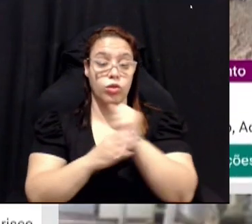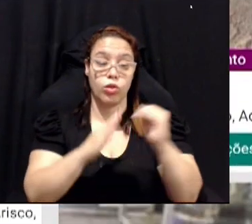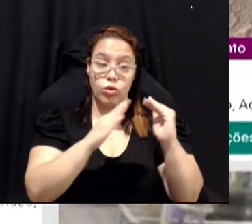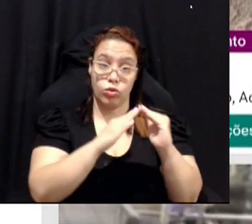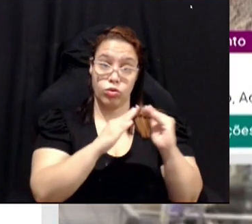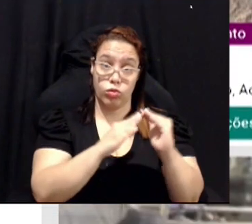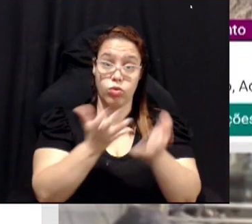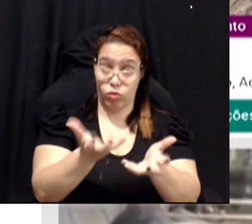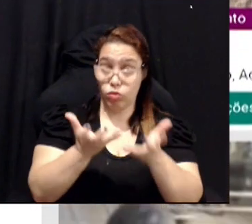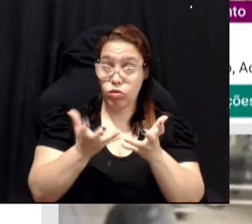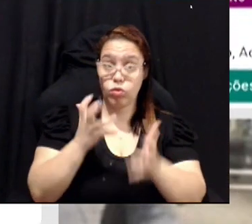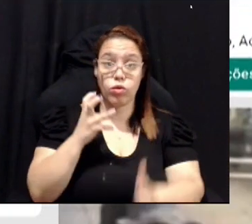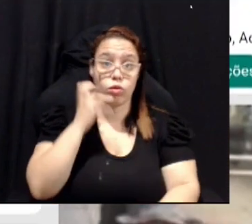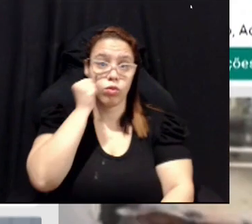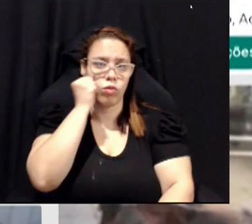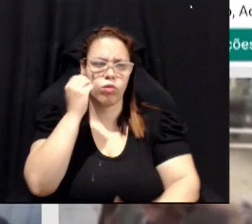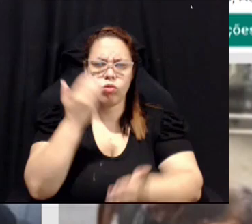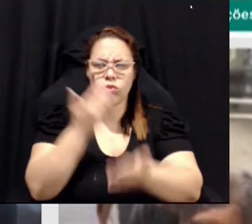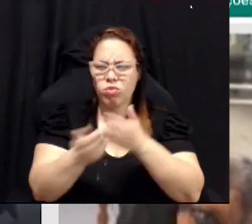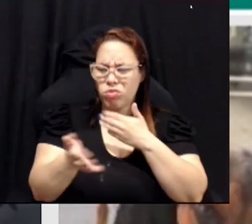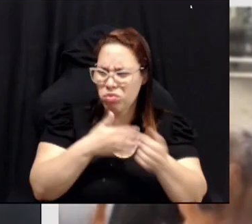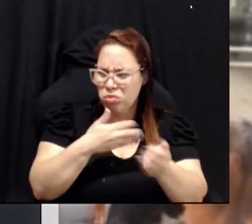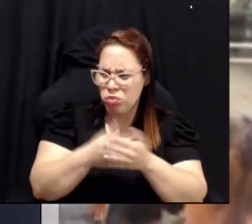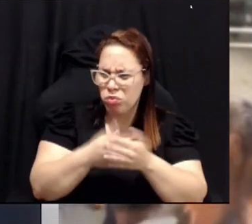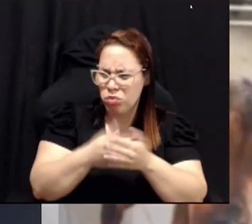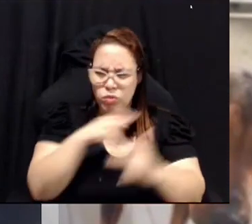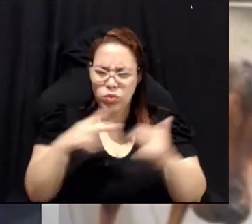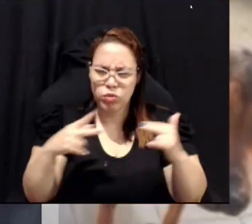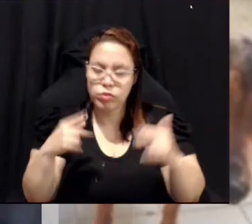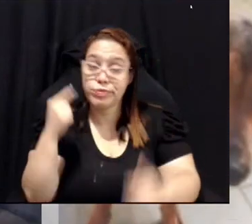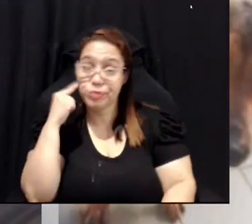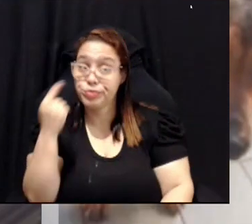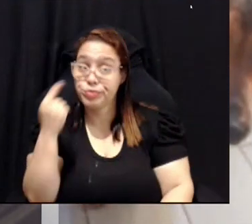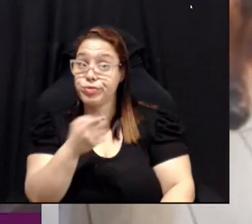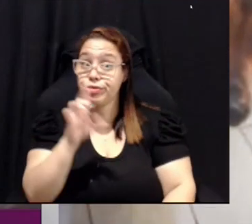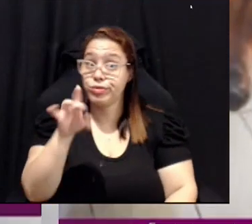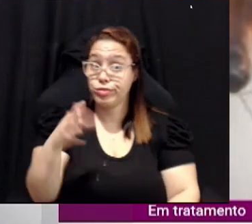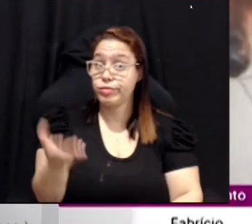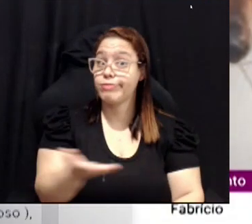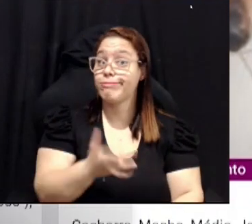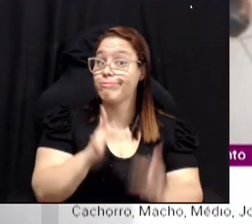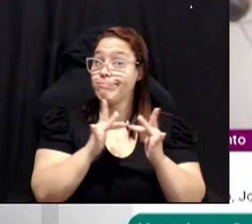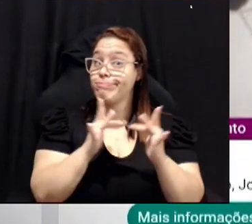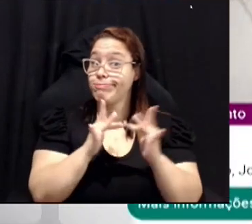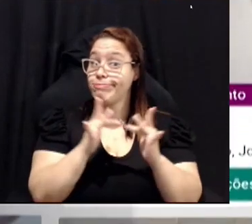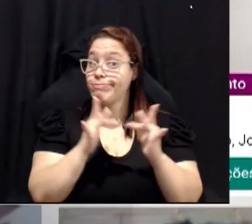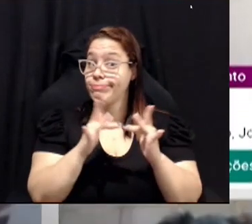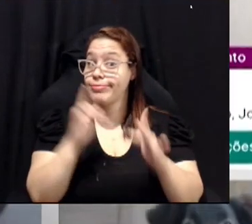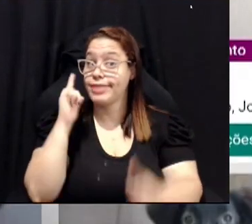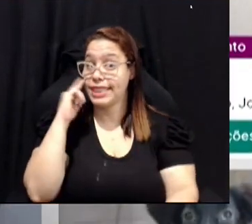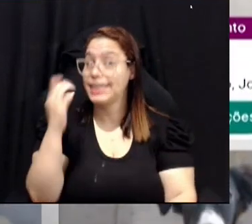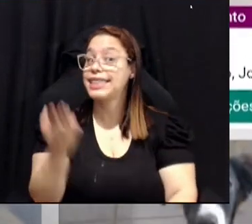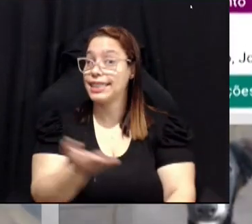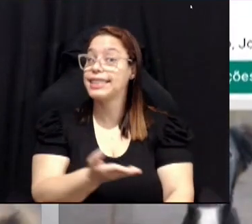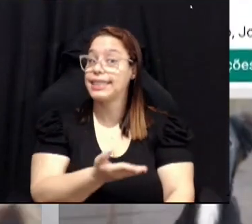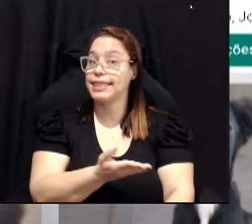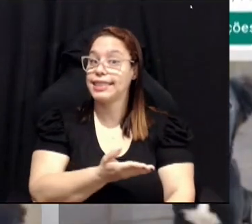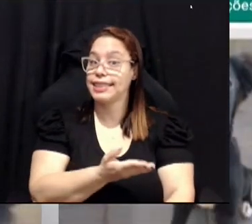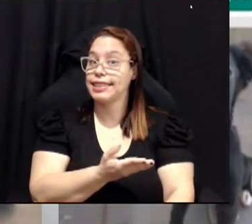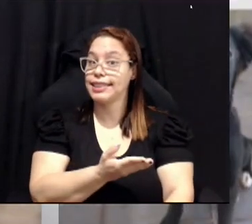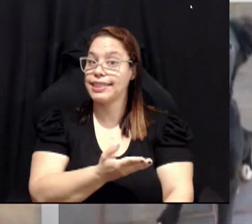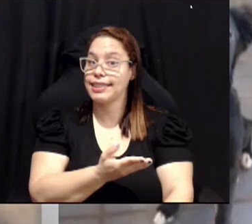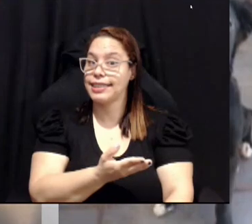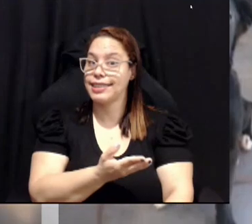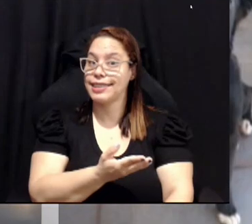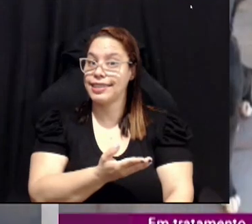quiser adotar qualquer animal do DPBEA, é só se conectar ao Portal Animal de Campinas, clicar no